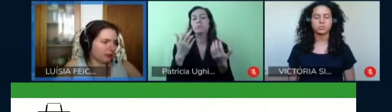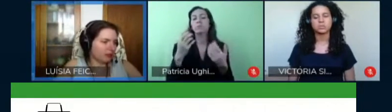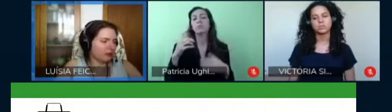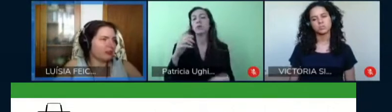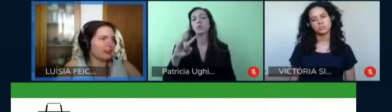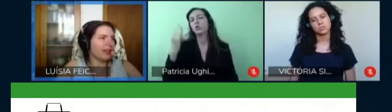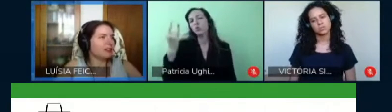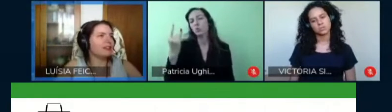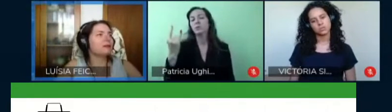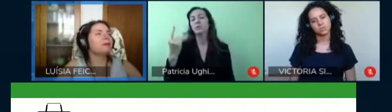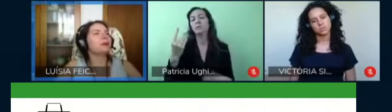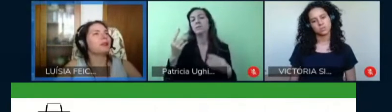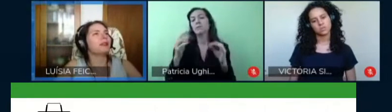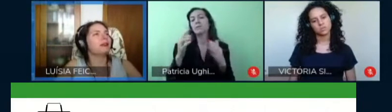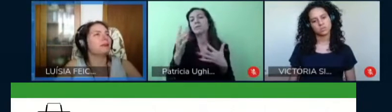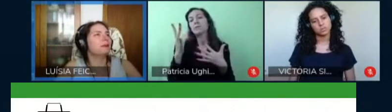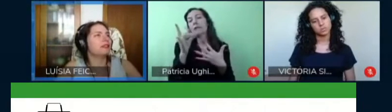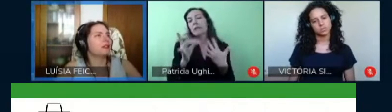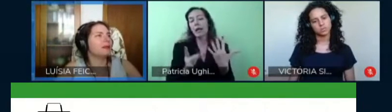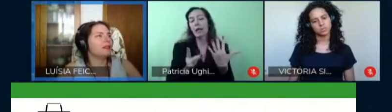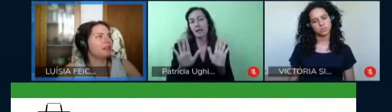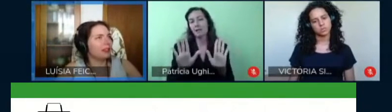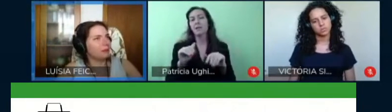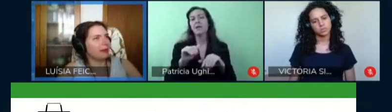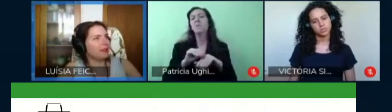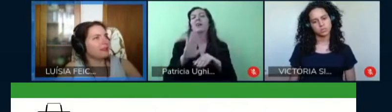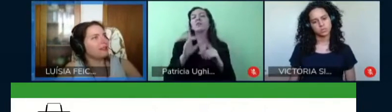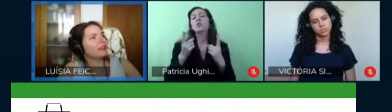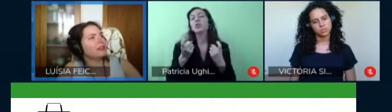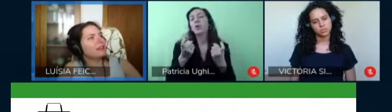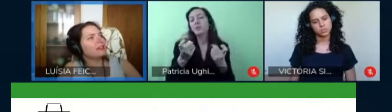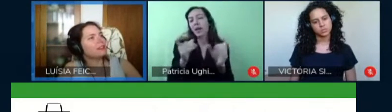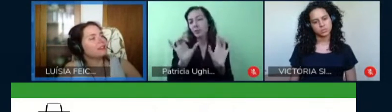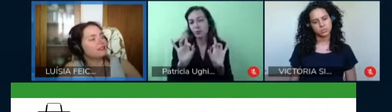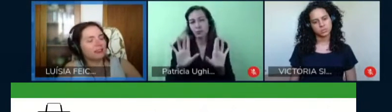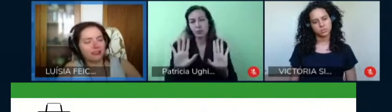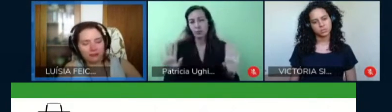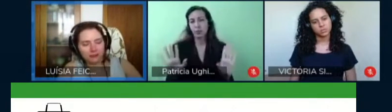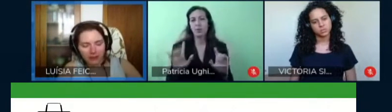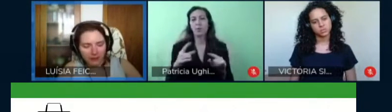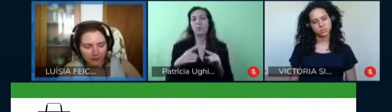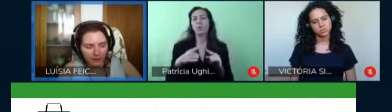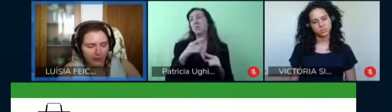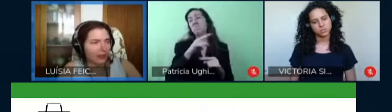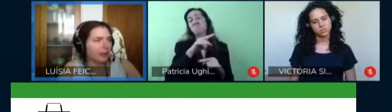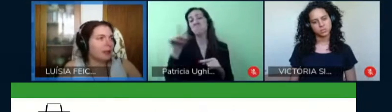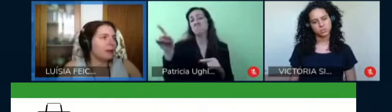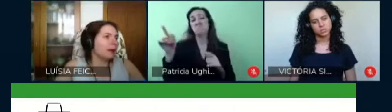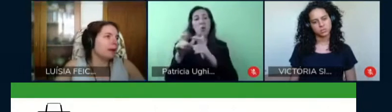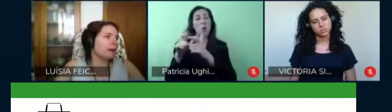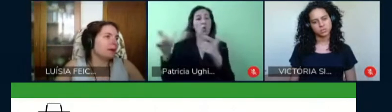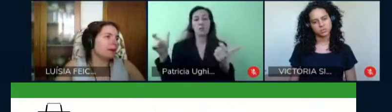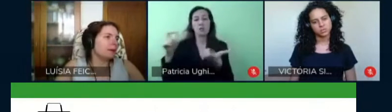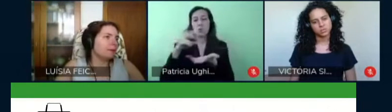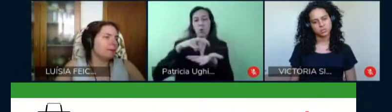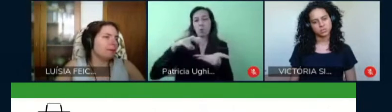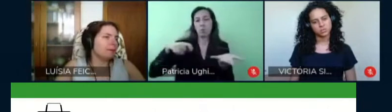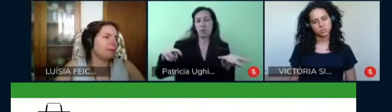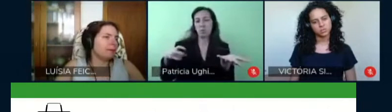a título de curiosidade, porque praticamente ninguém mais imprime.